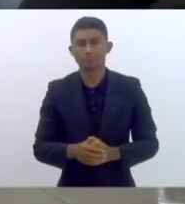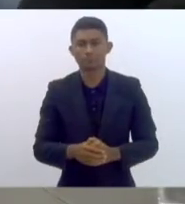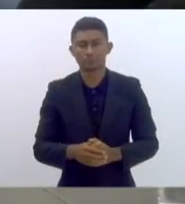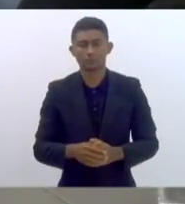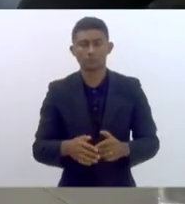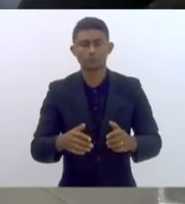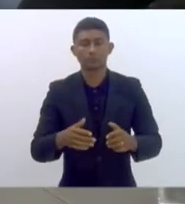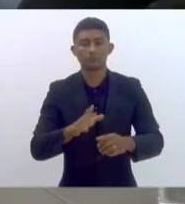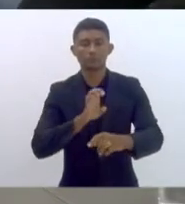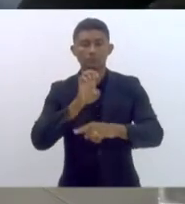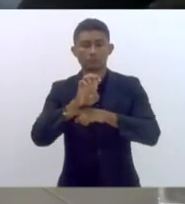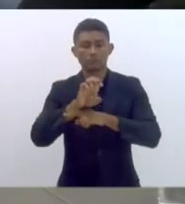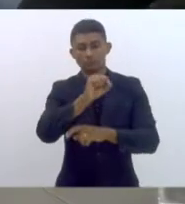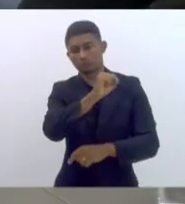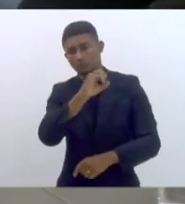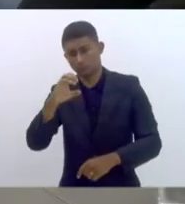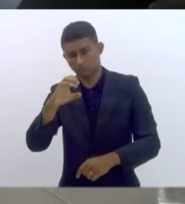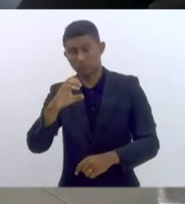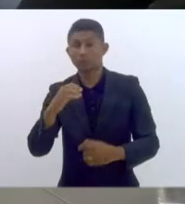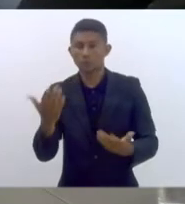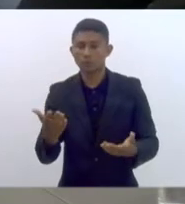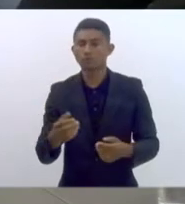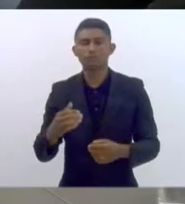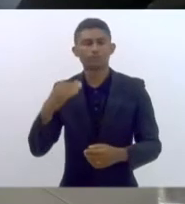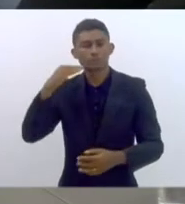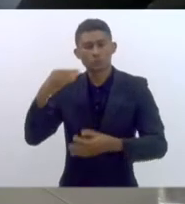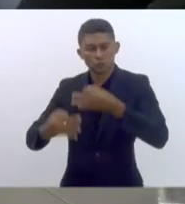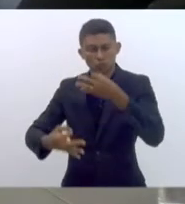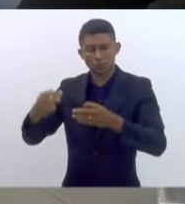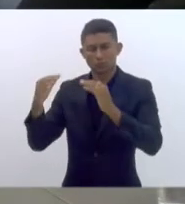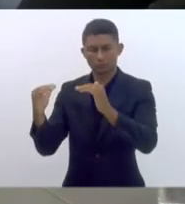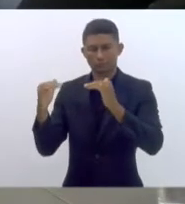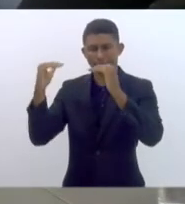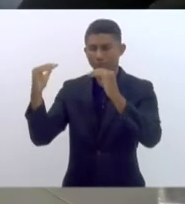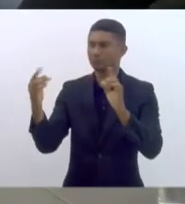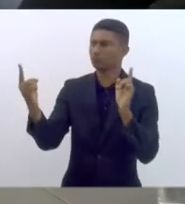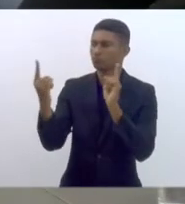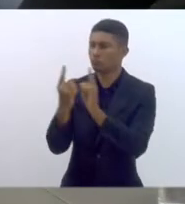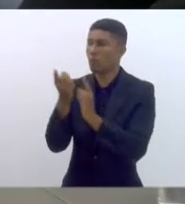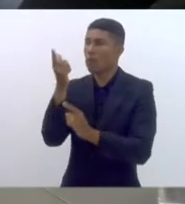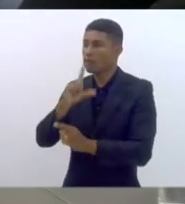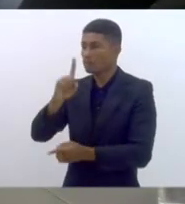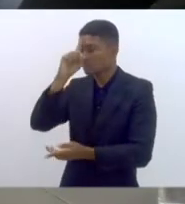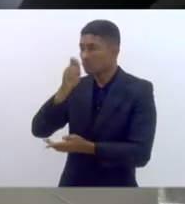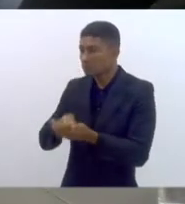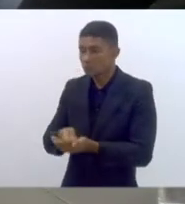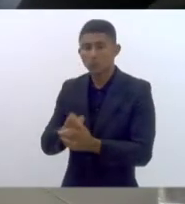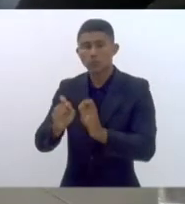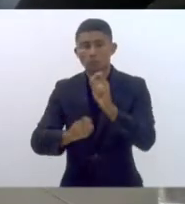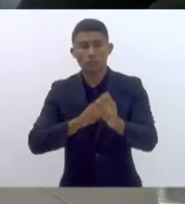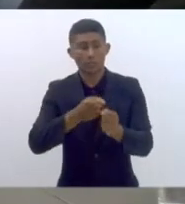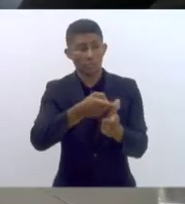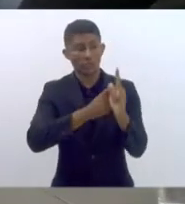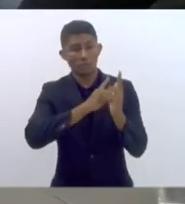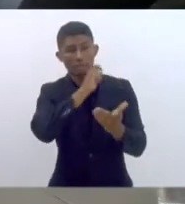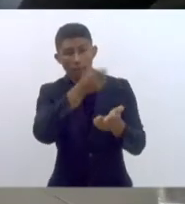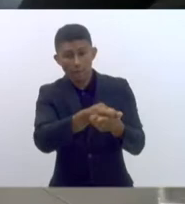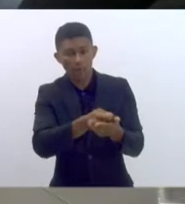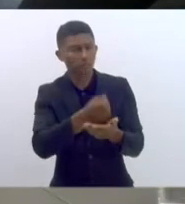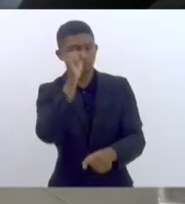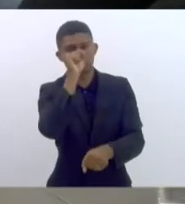Catarina, primeiramente, entrou no STF com essa discussão, e aí teve uma liminar para suspender o pagamento da dívida